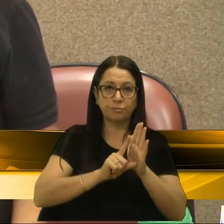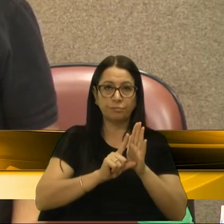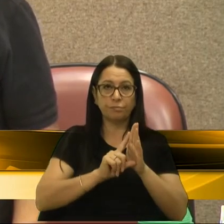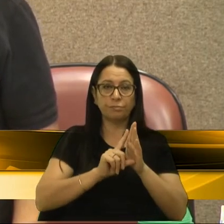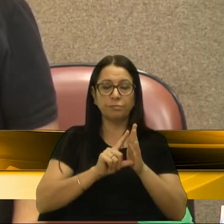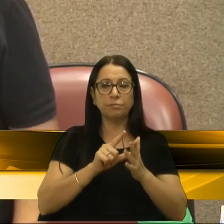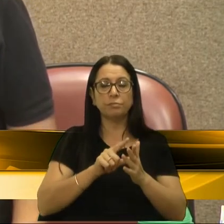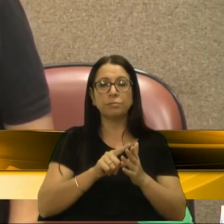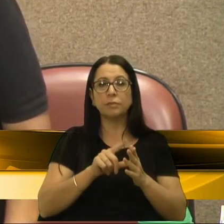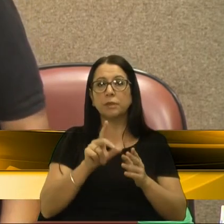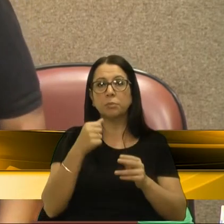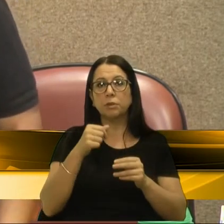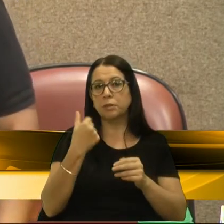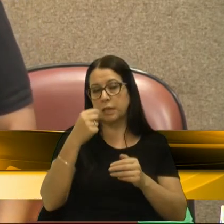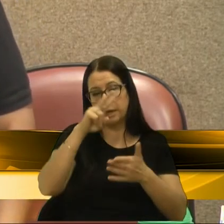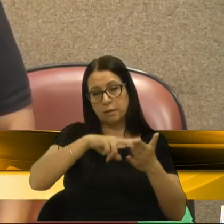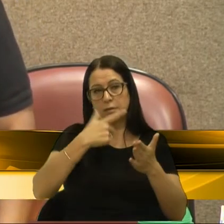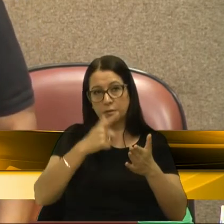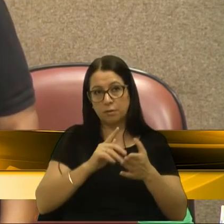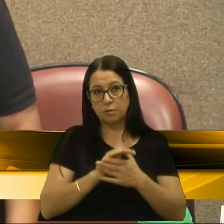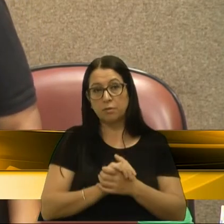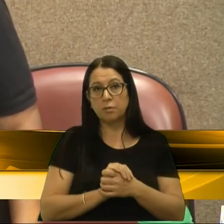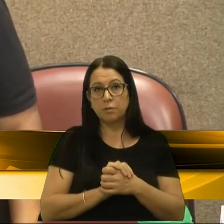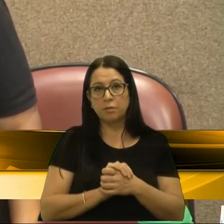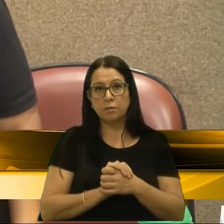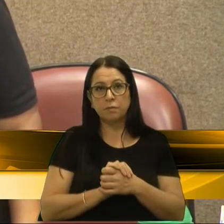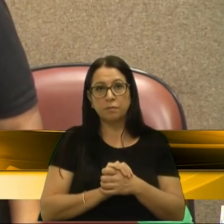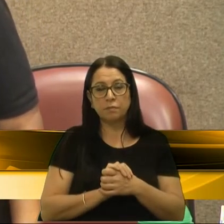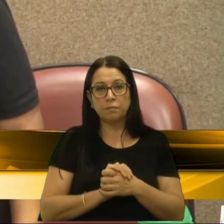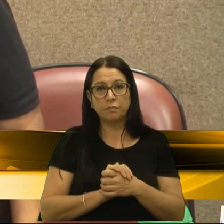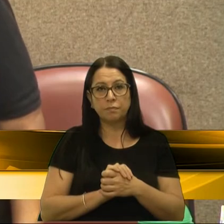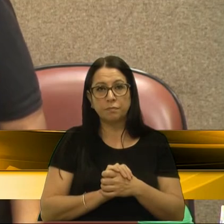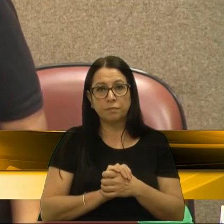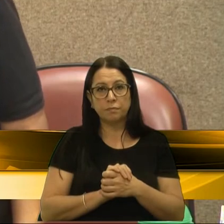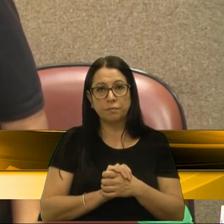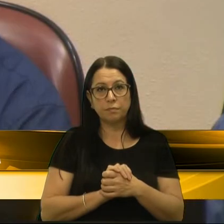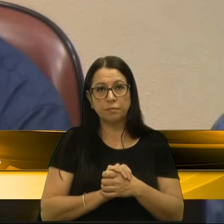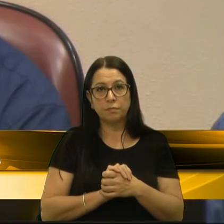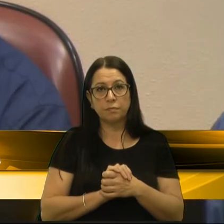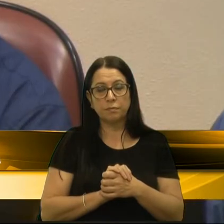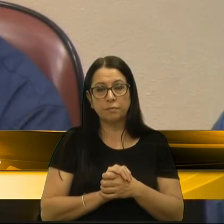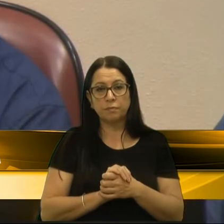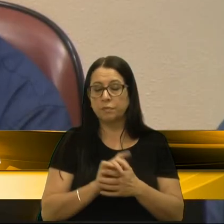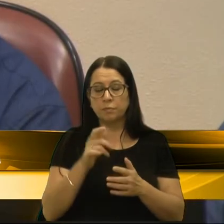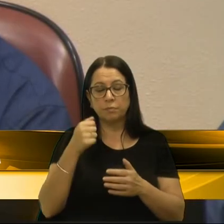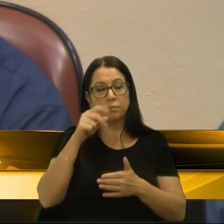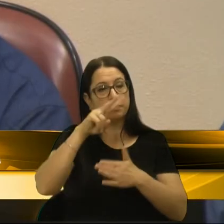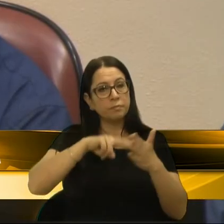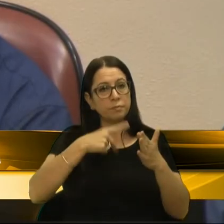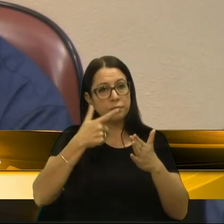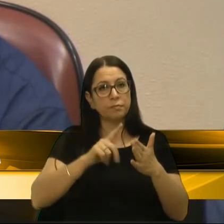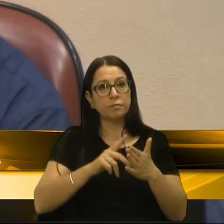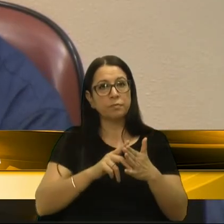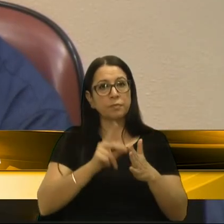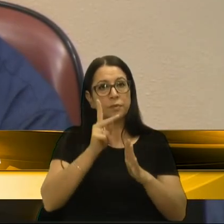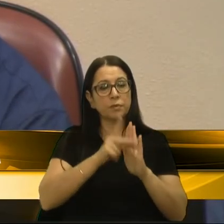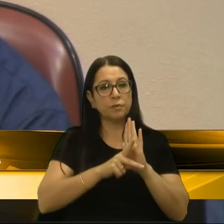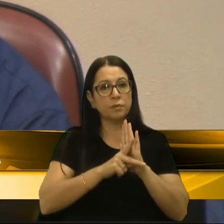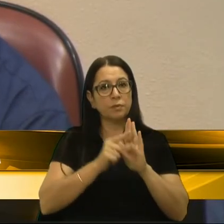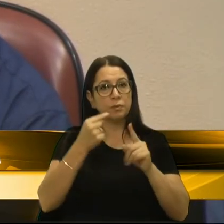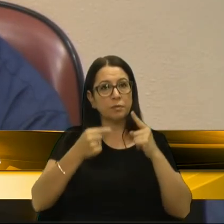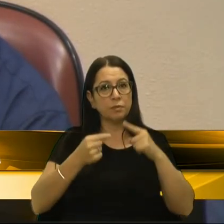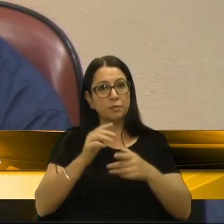anteriores. Para tanto, peço a Vossa Excelência a dispensa da leitura. O senhor está dispensado da leitura, o projeto está